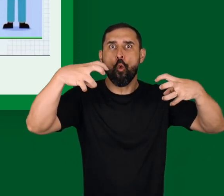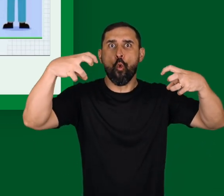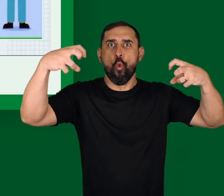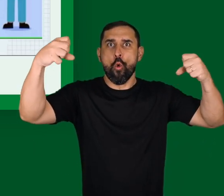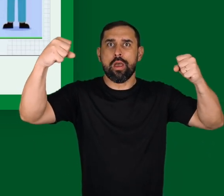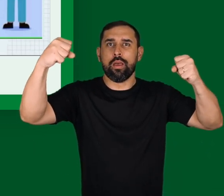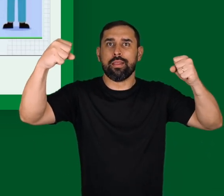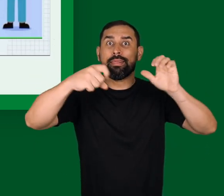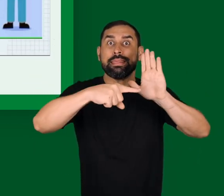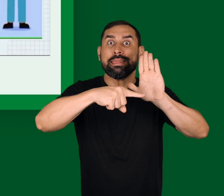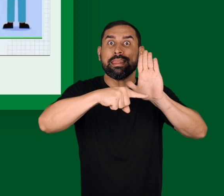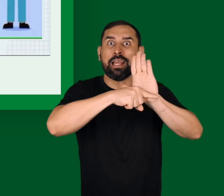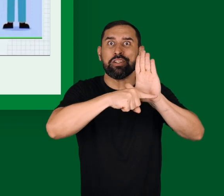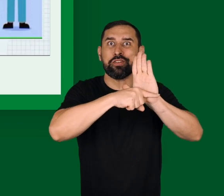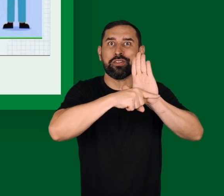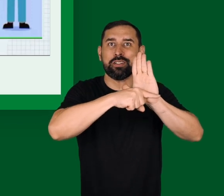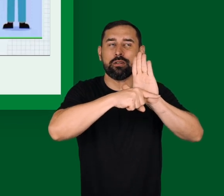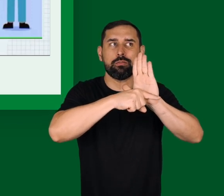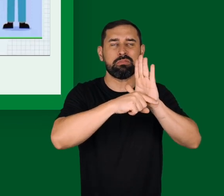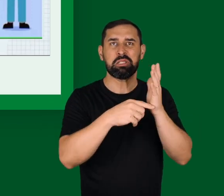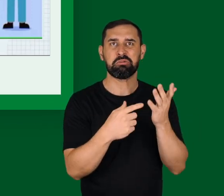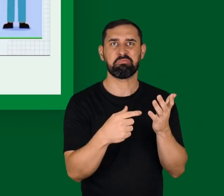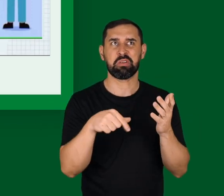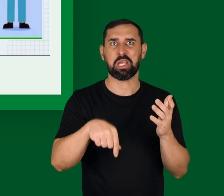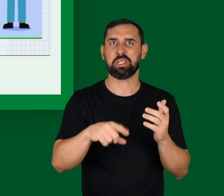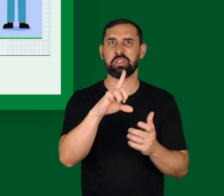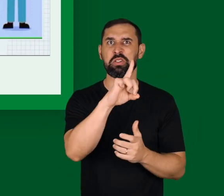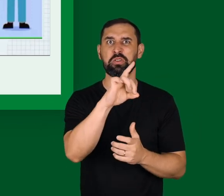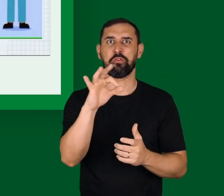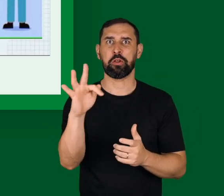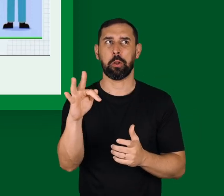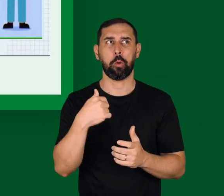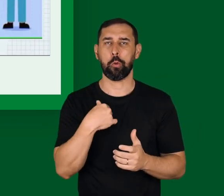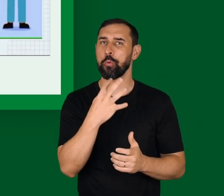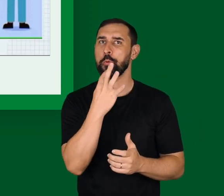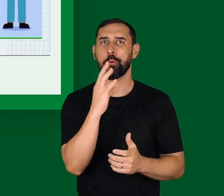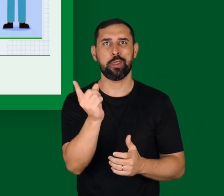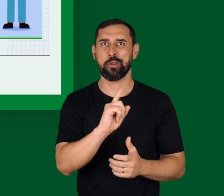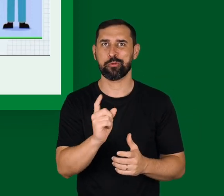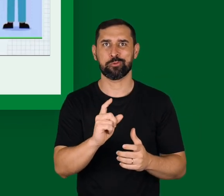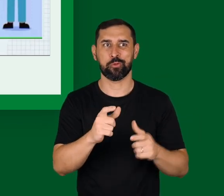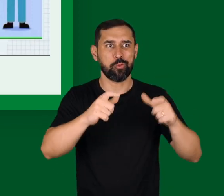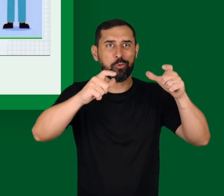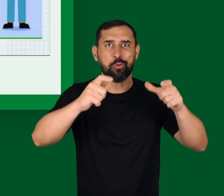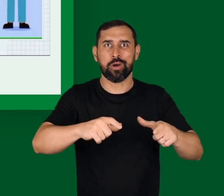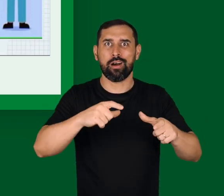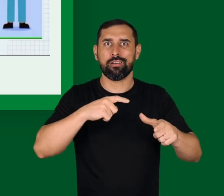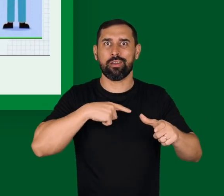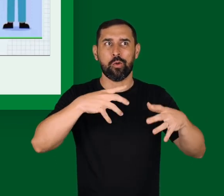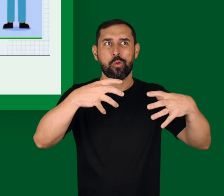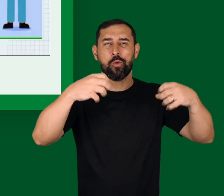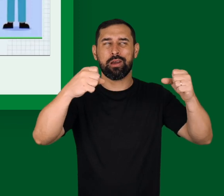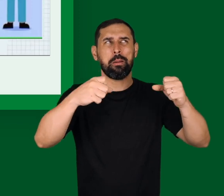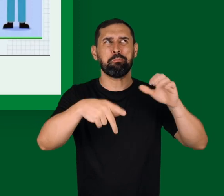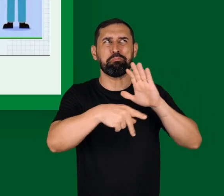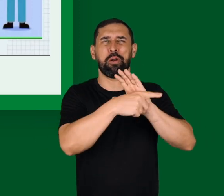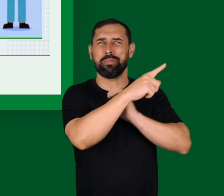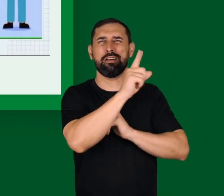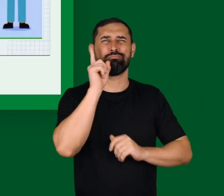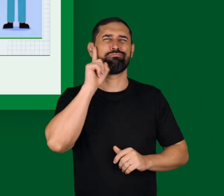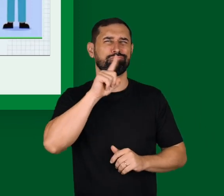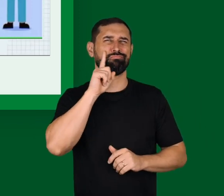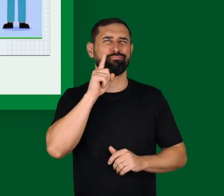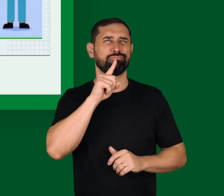negativa, mas dentro da rede 6 eu desconheço onde a gente tem as salas com pressão negativa, né, que foi uma preconização